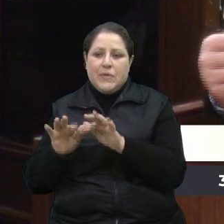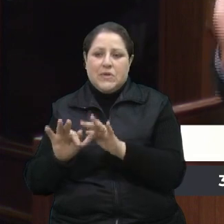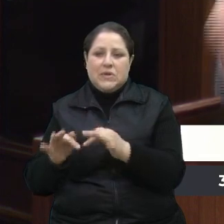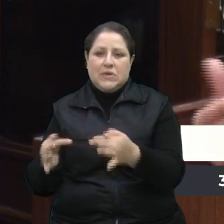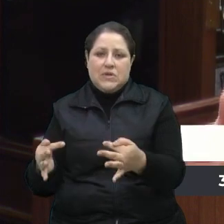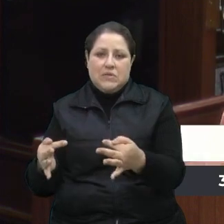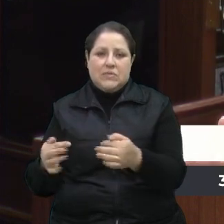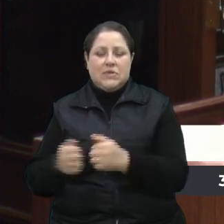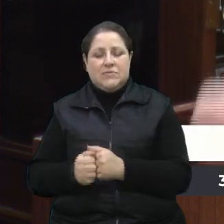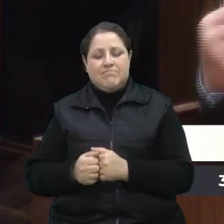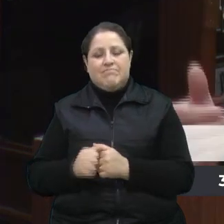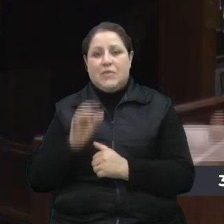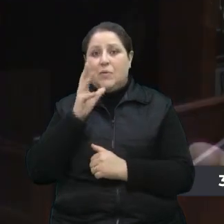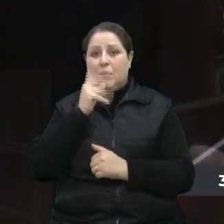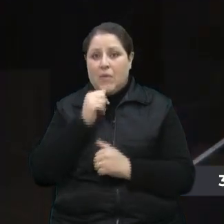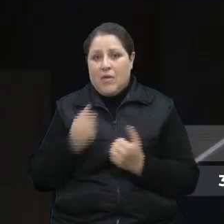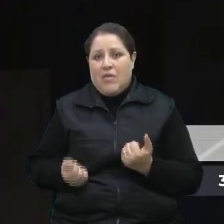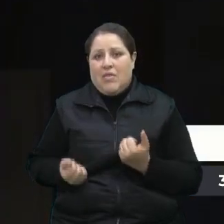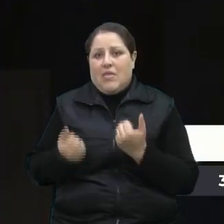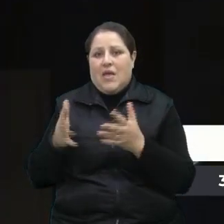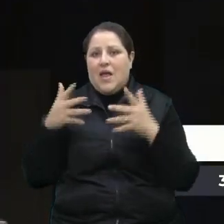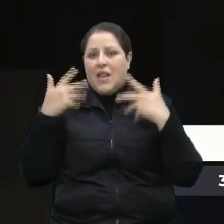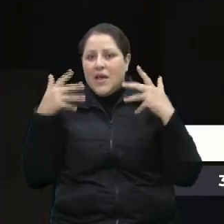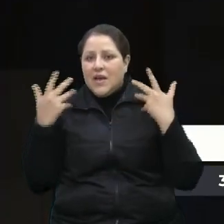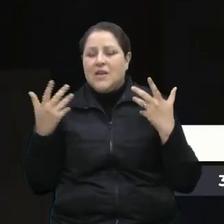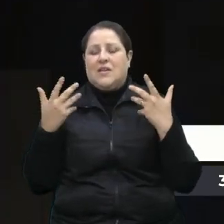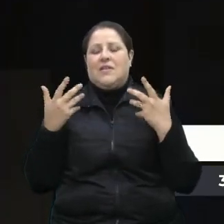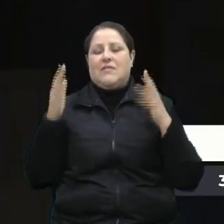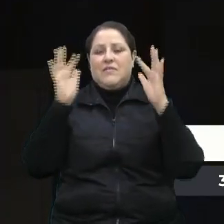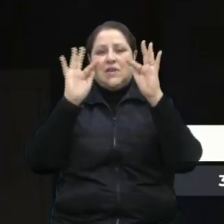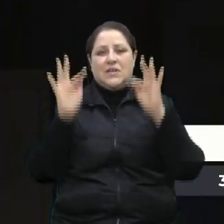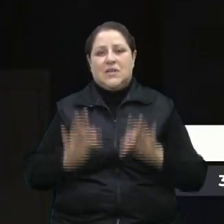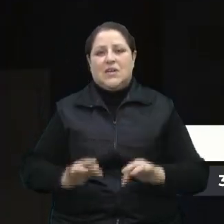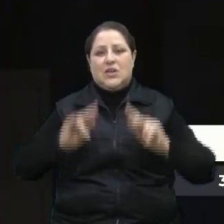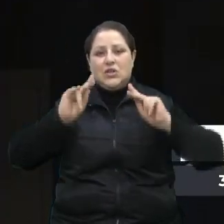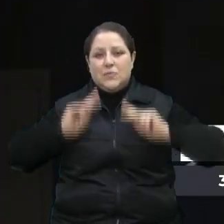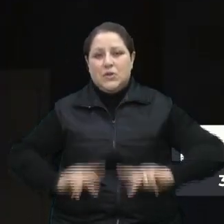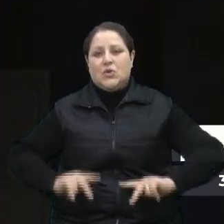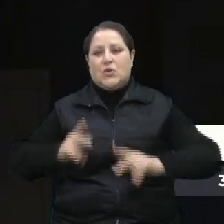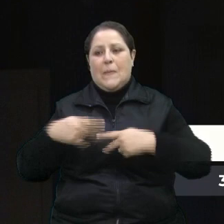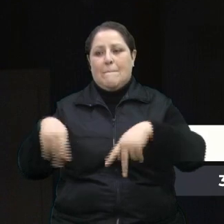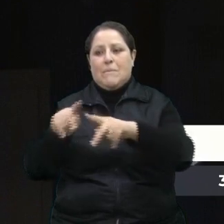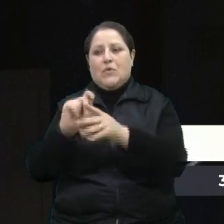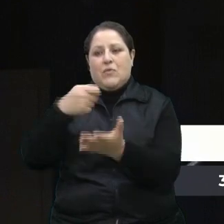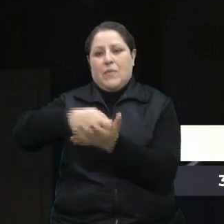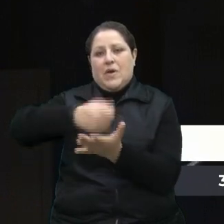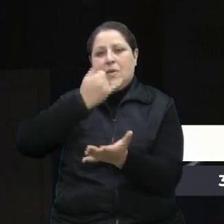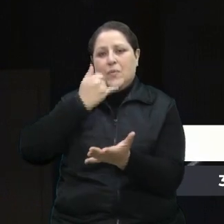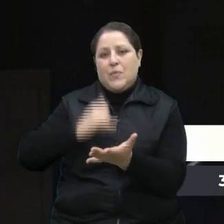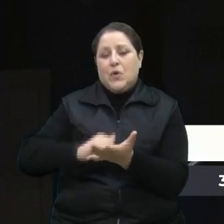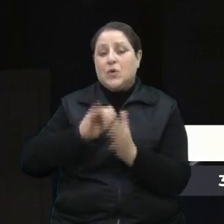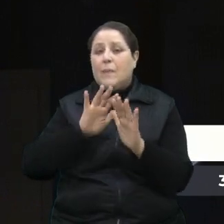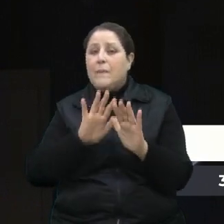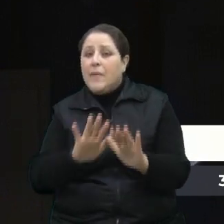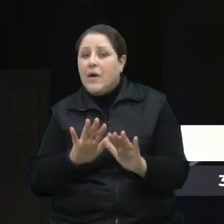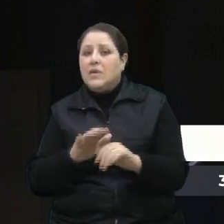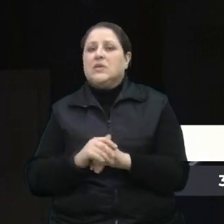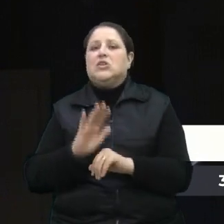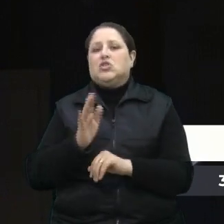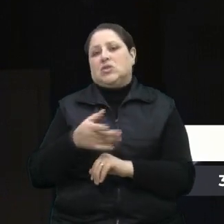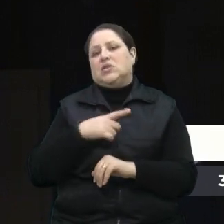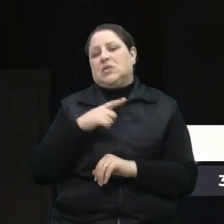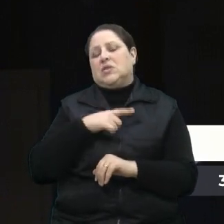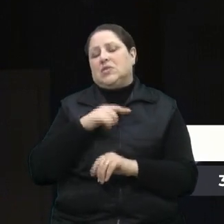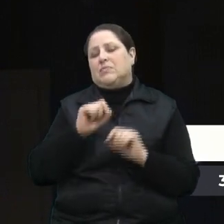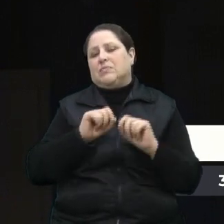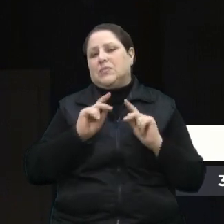uma alegria e uma felicidade para aqueles que pagam imposto né mas como diz o ditado